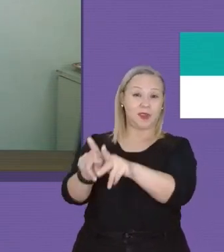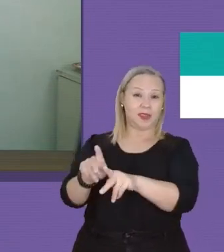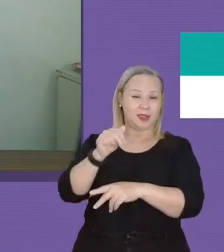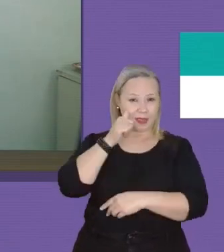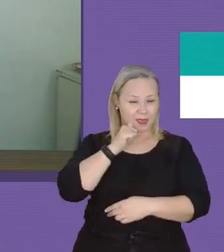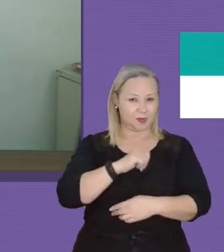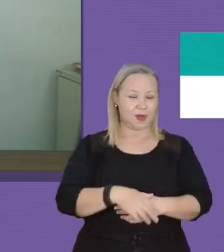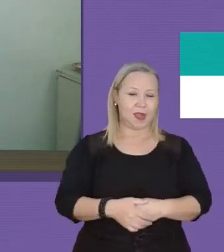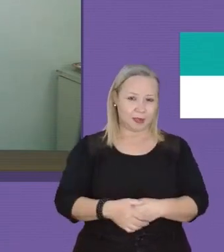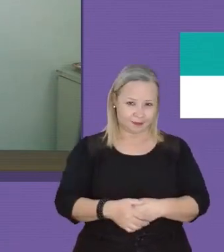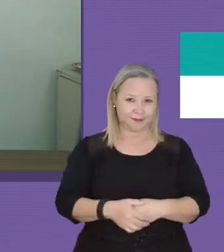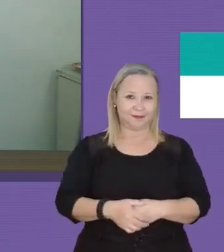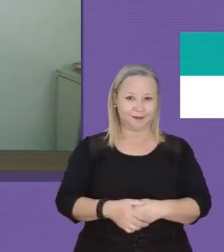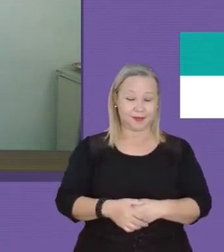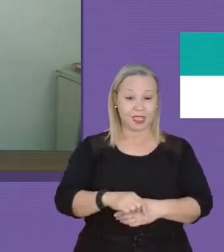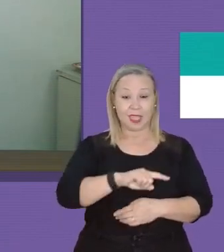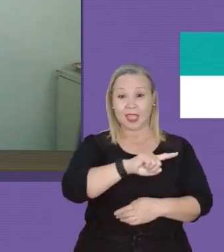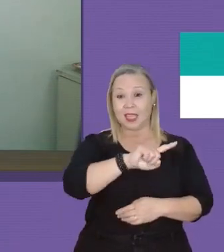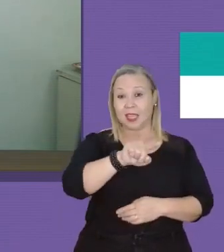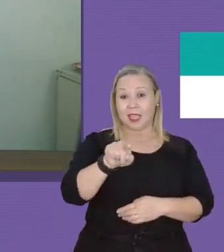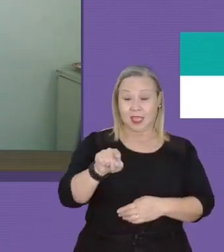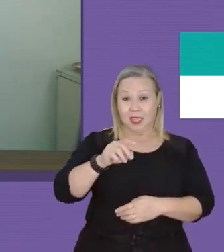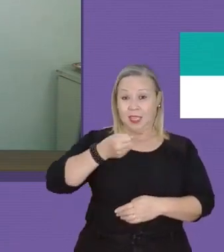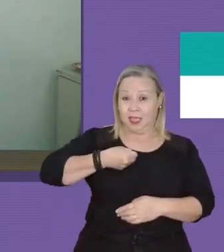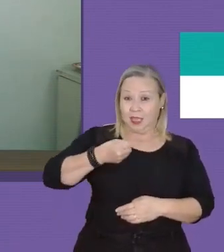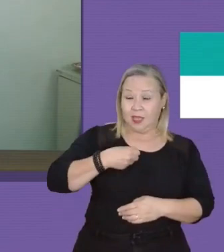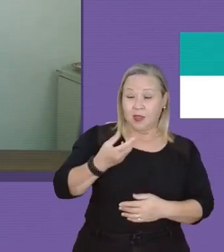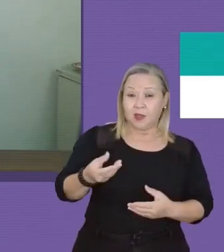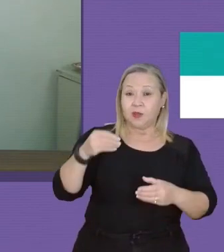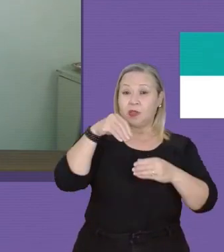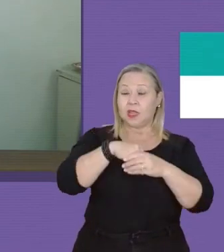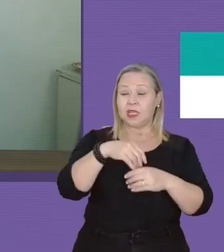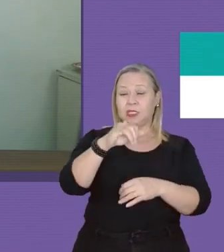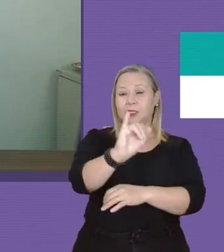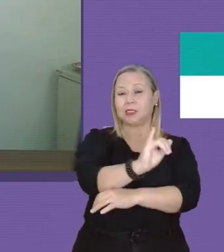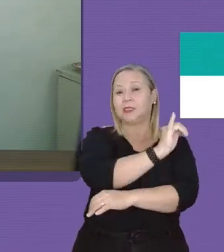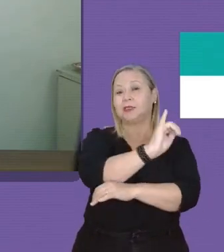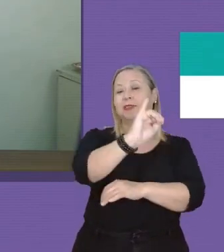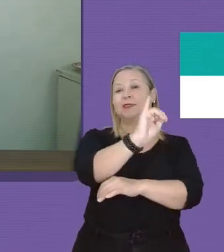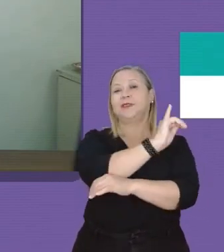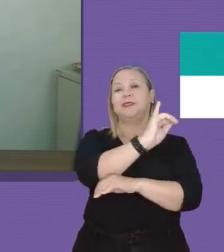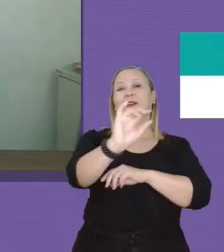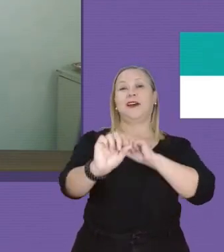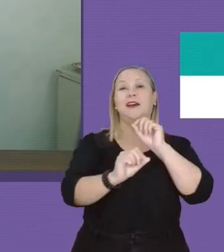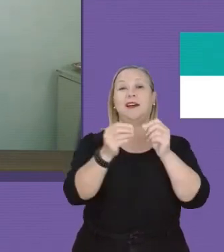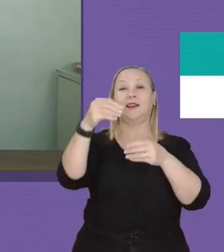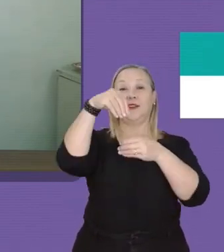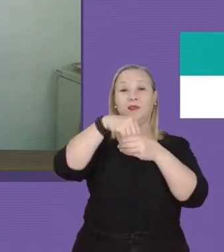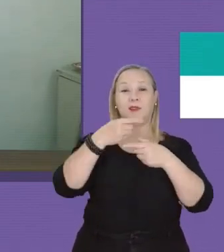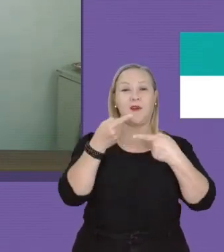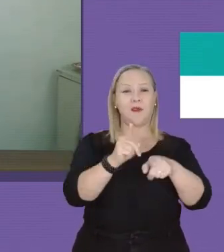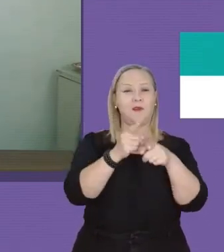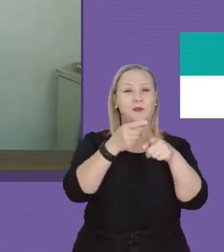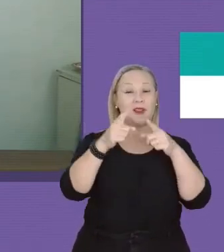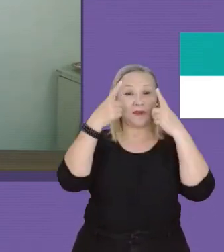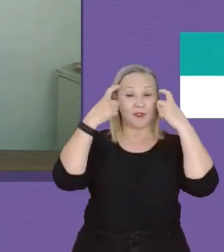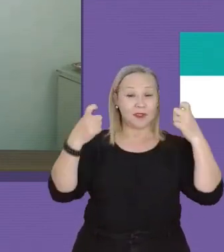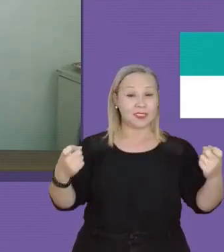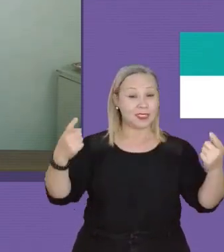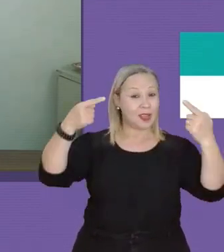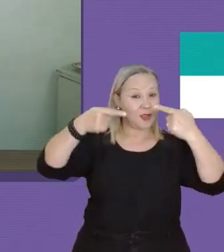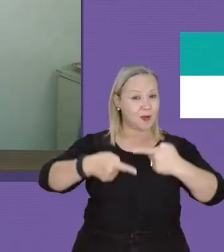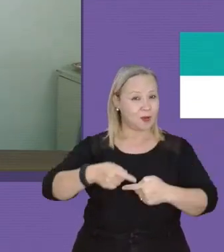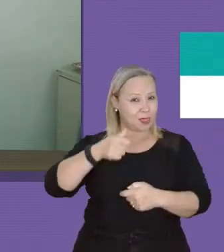mulheres. Esses números faziam parte de toda uma estratégia que incluía o combate à violência contra as